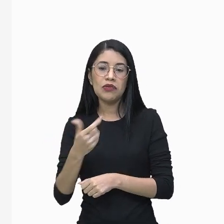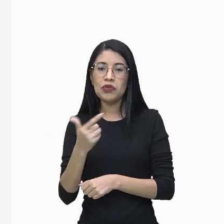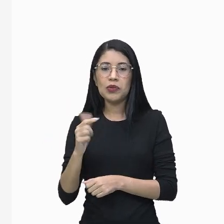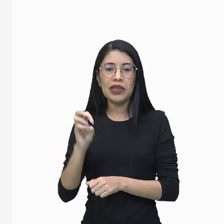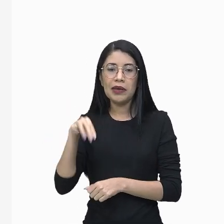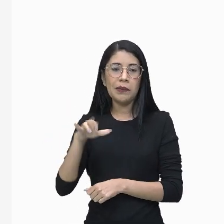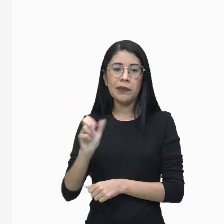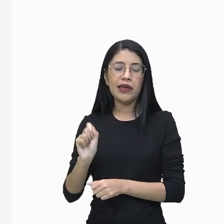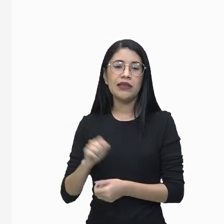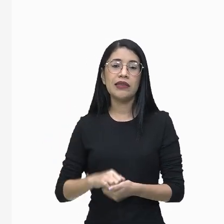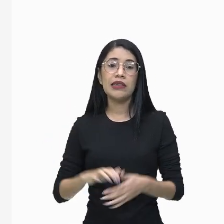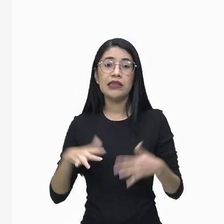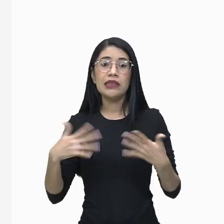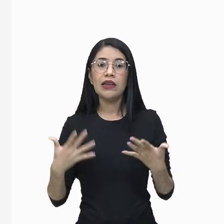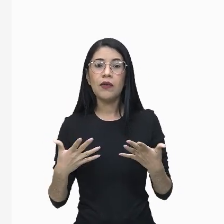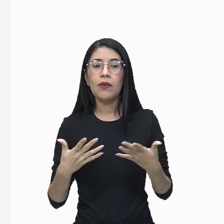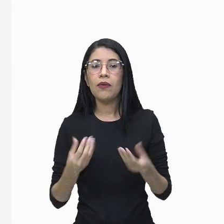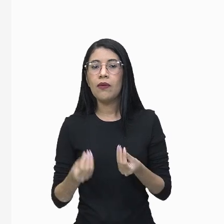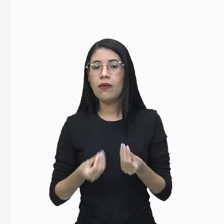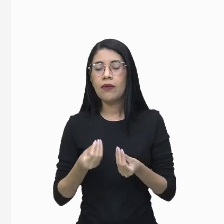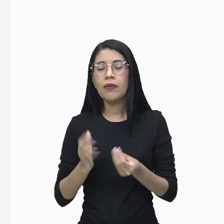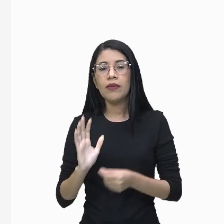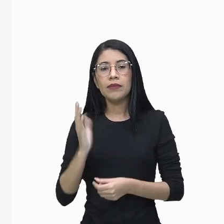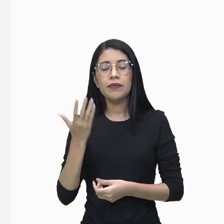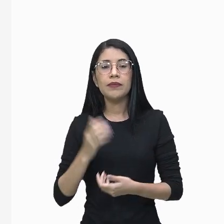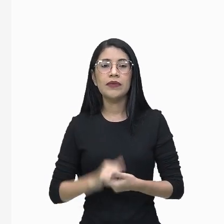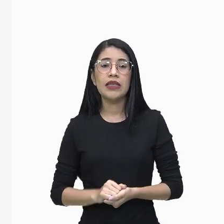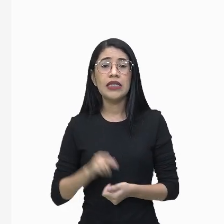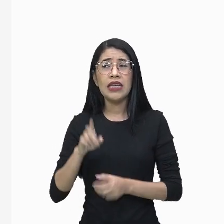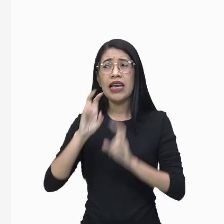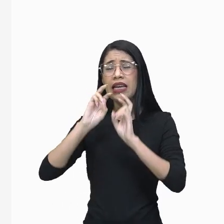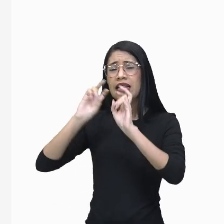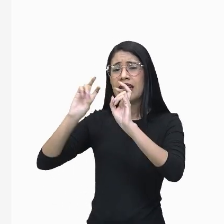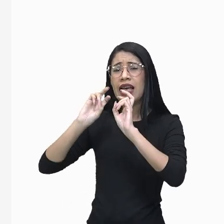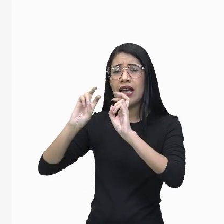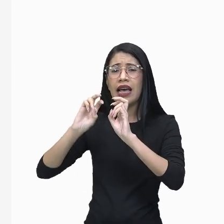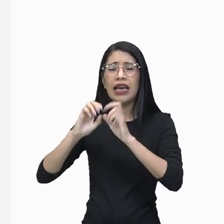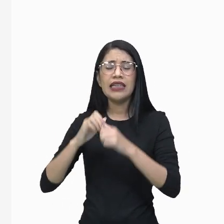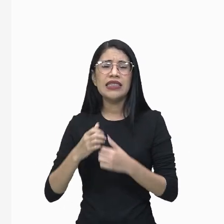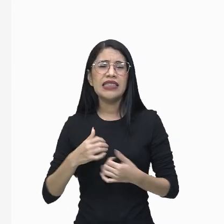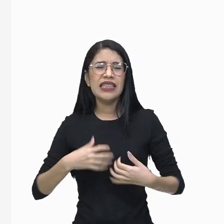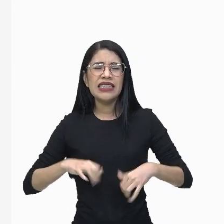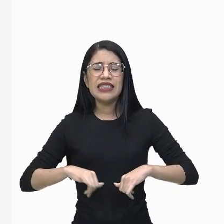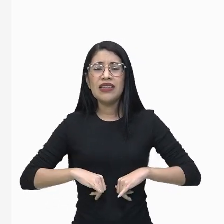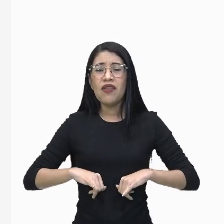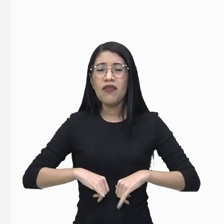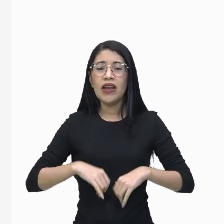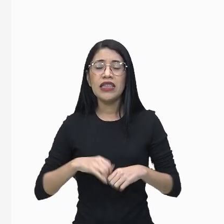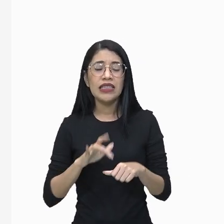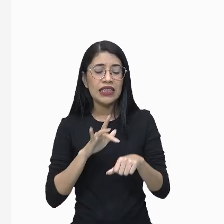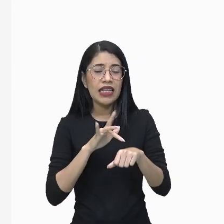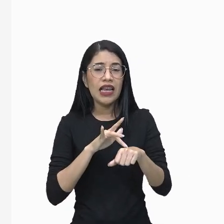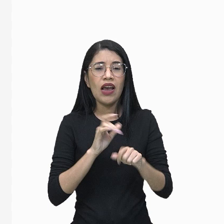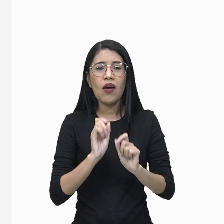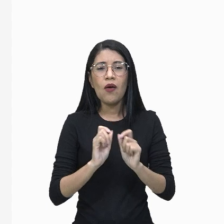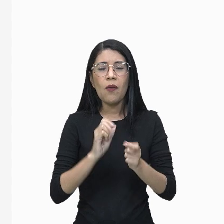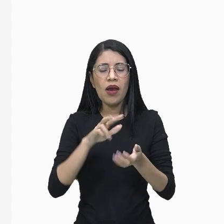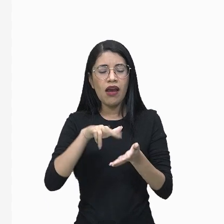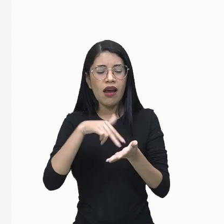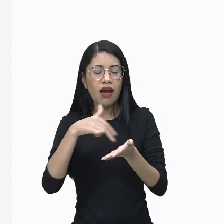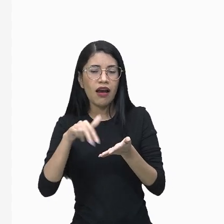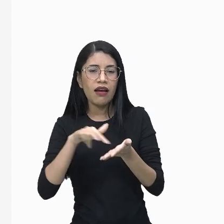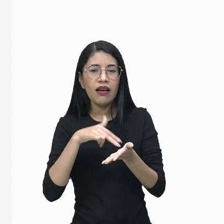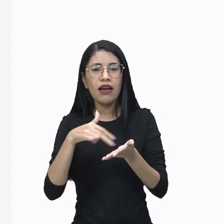mais. José, e agora? Se você gritasse, se você gemesse, se você tocasse, a